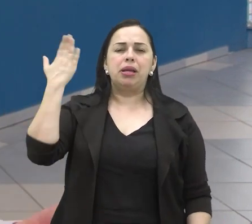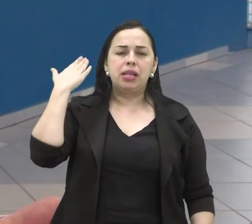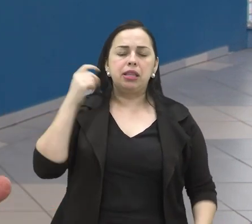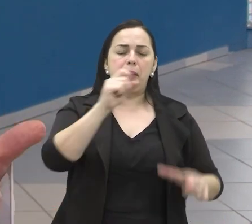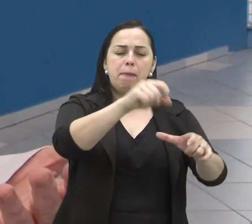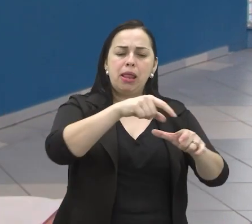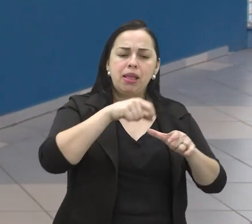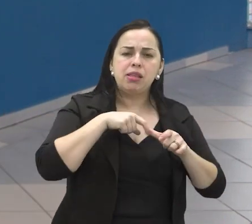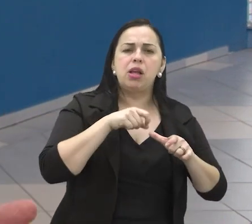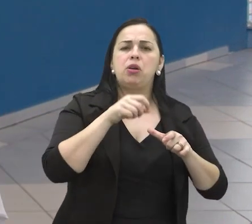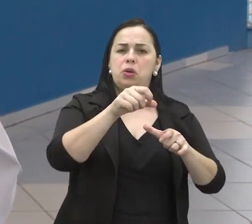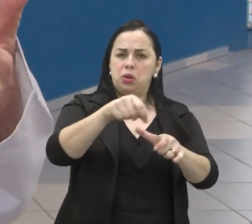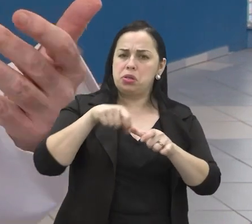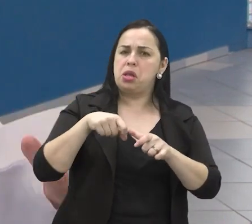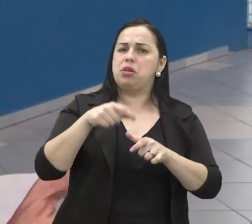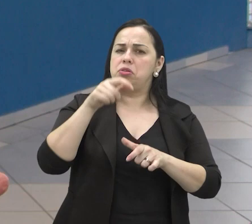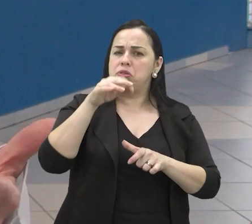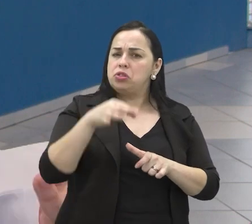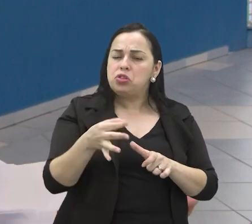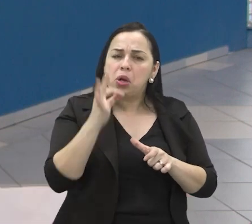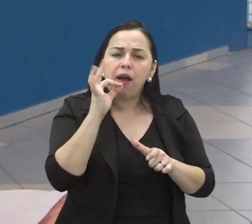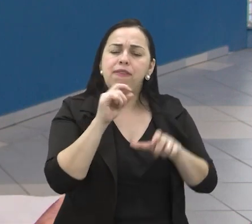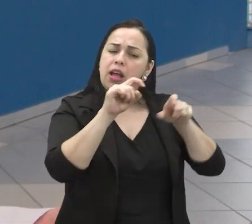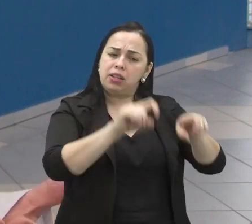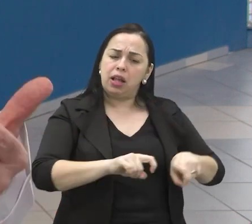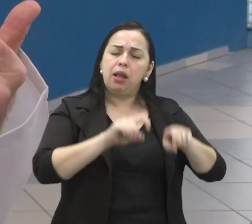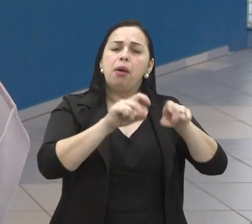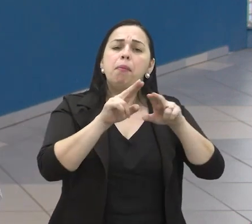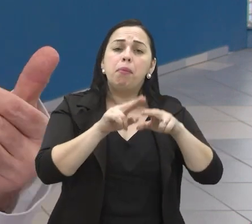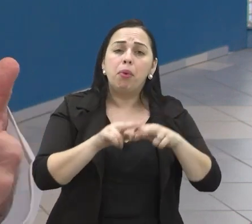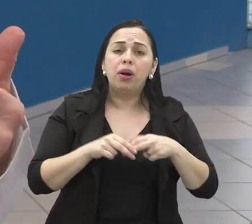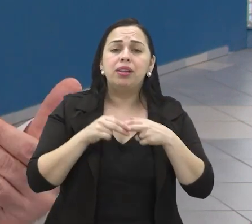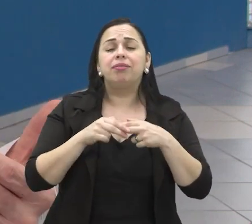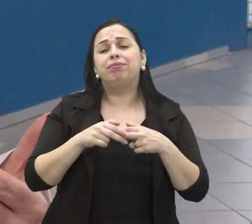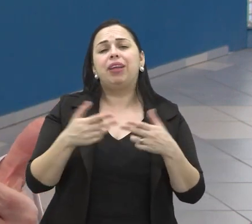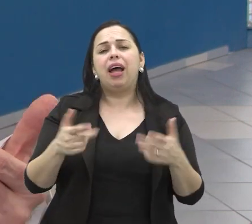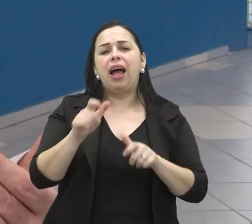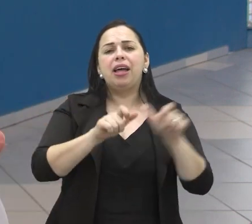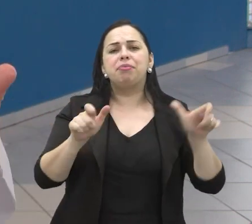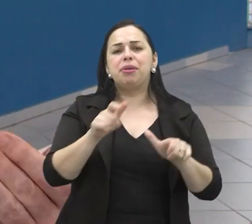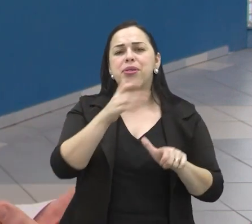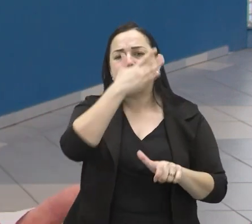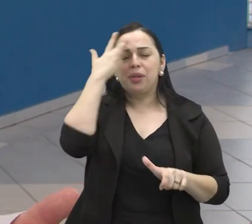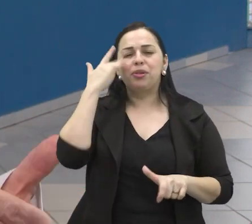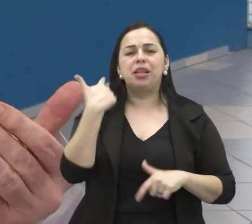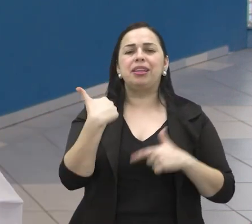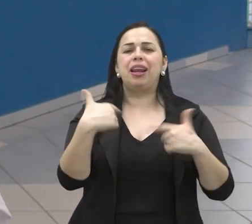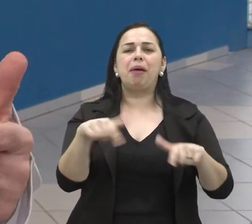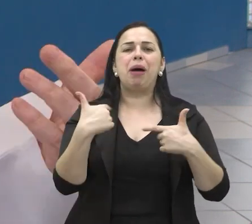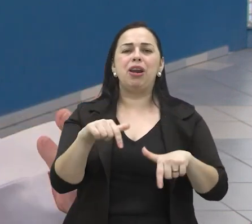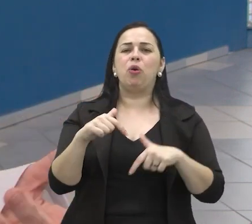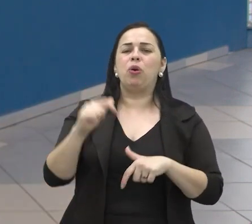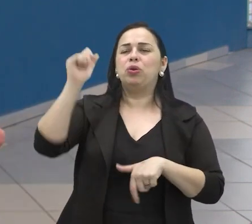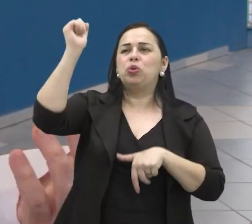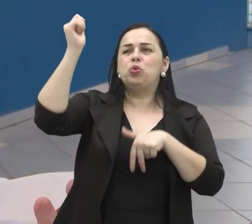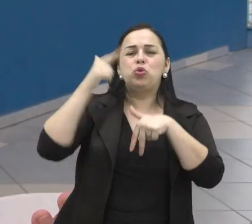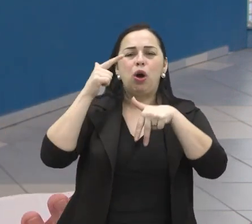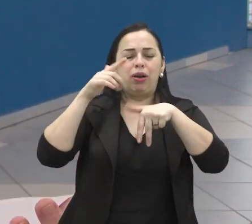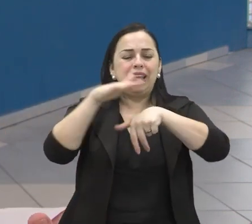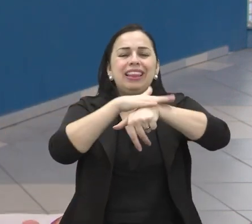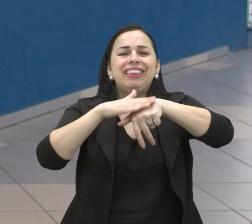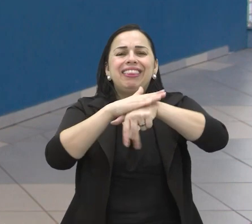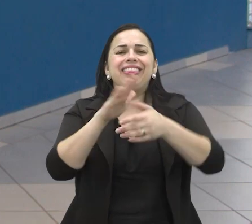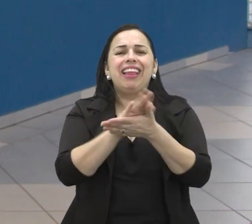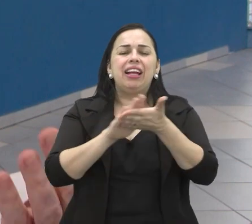uma região cafeeira, de agricultura, então nós temos muita gente que trabalhou ao sol sem